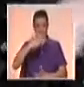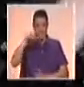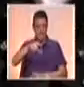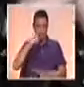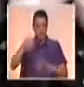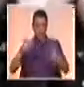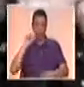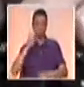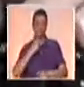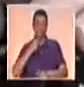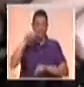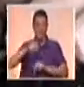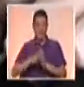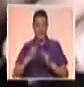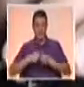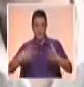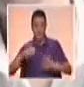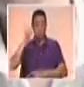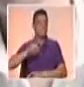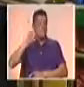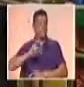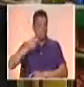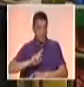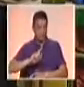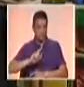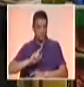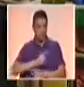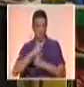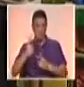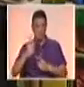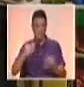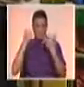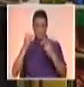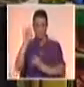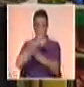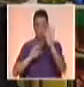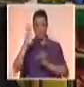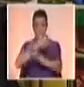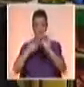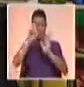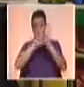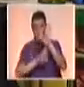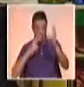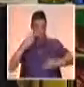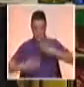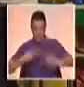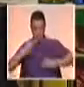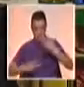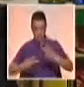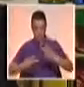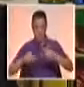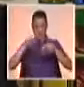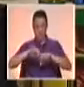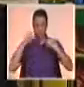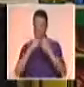pessoas surdas, sendo a maioria mulheres. Olhando para os dados europeus do relatório Avaliação dos Custos